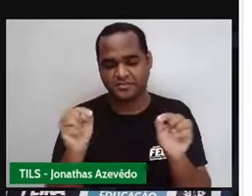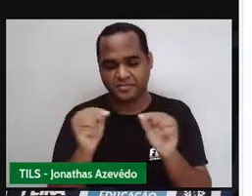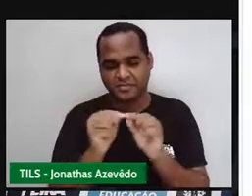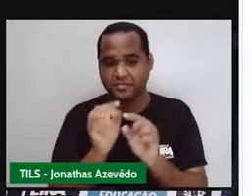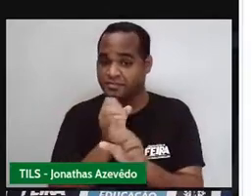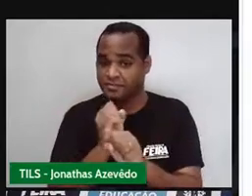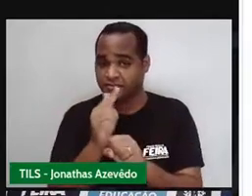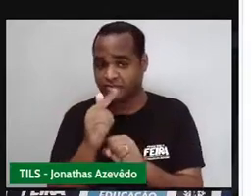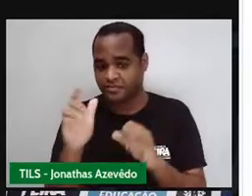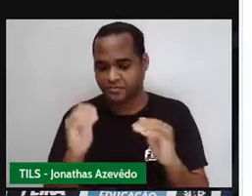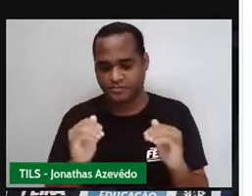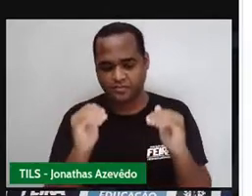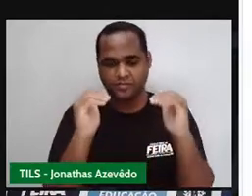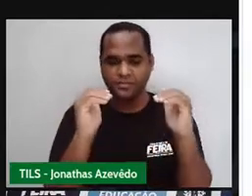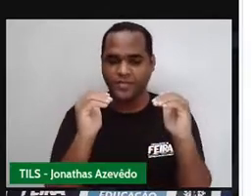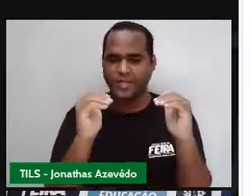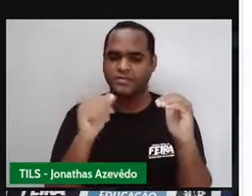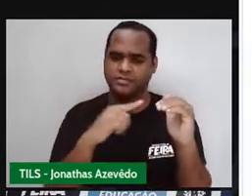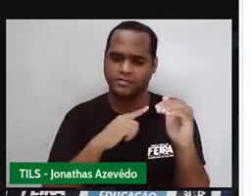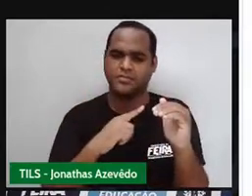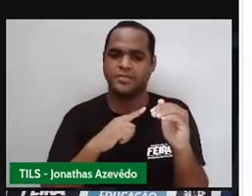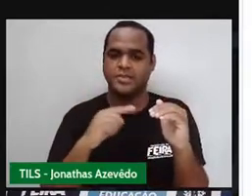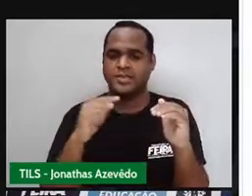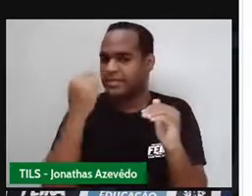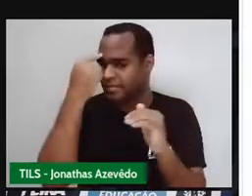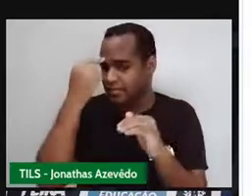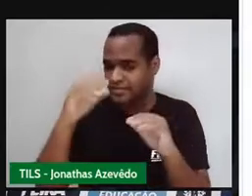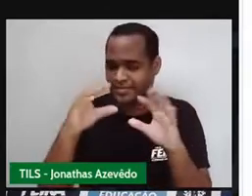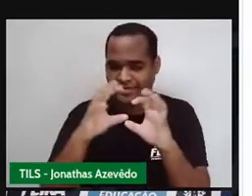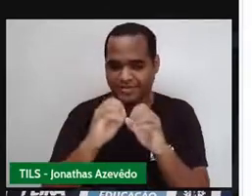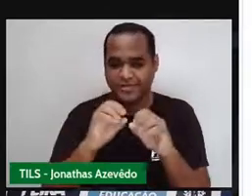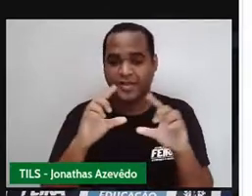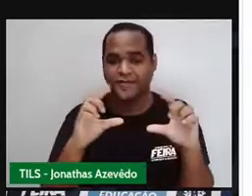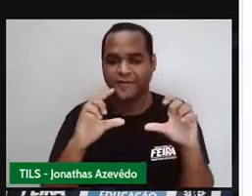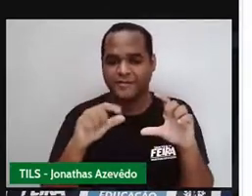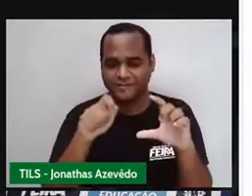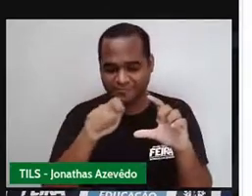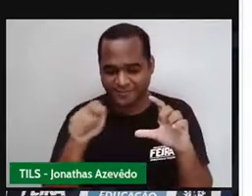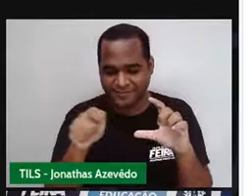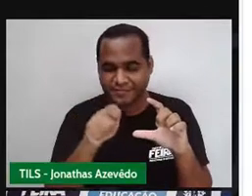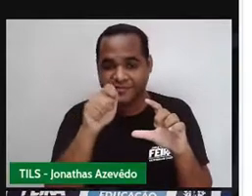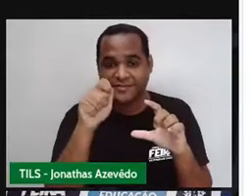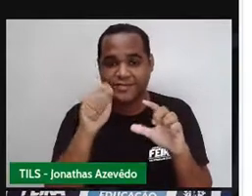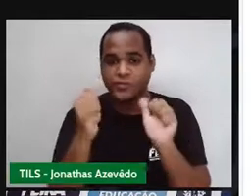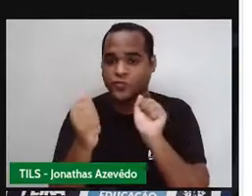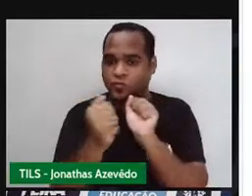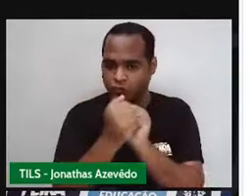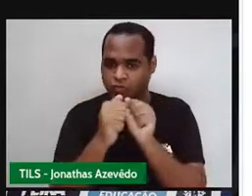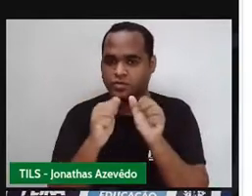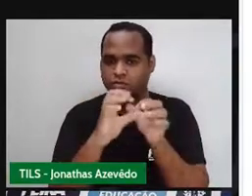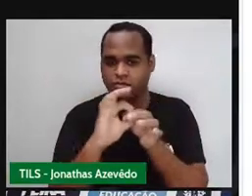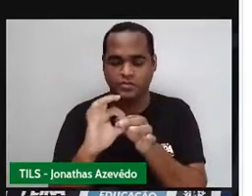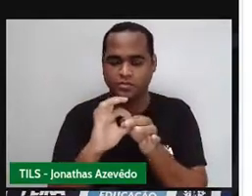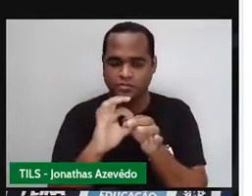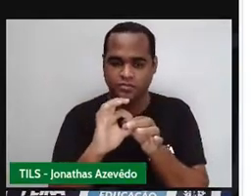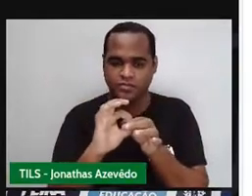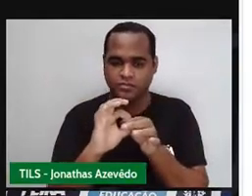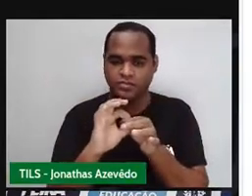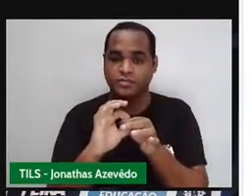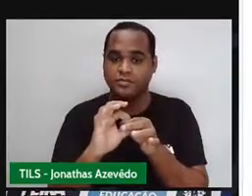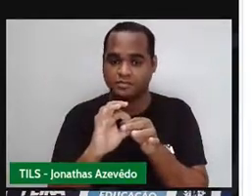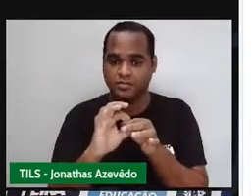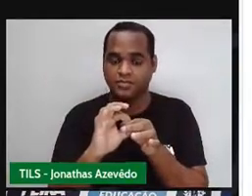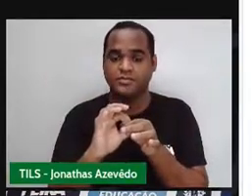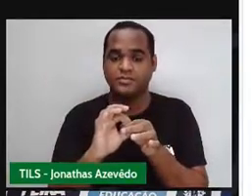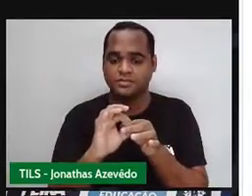tá logo em cima dele essa parte aqui que eu tô passando mal se junta essas duas áreas juntando